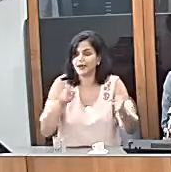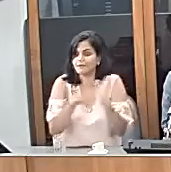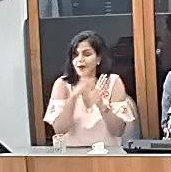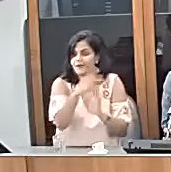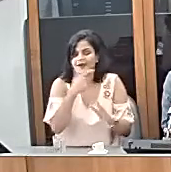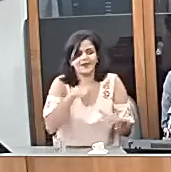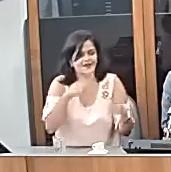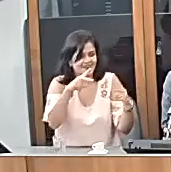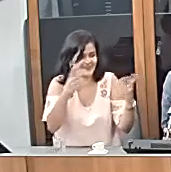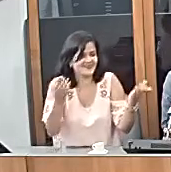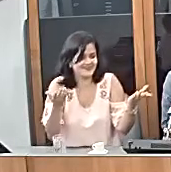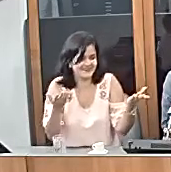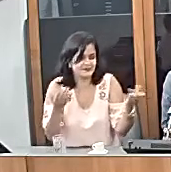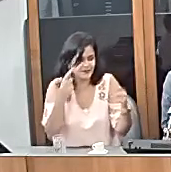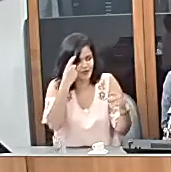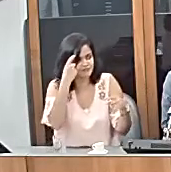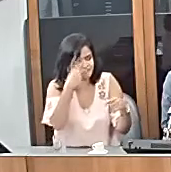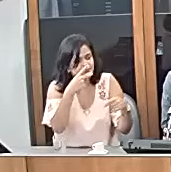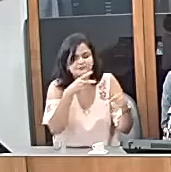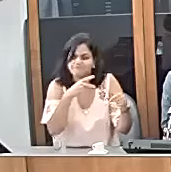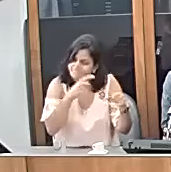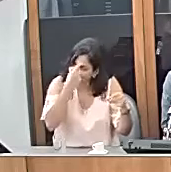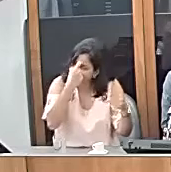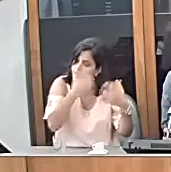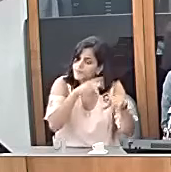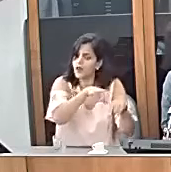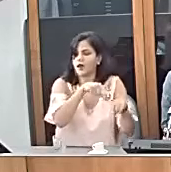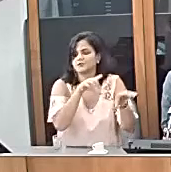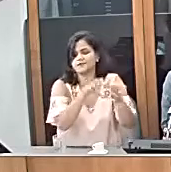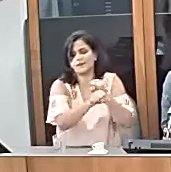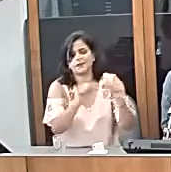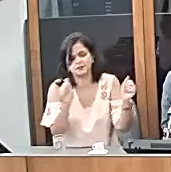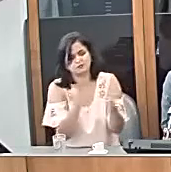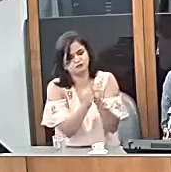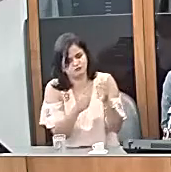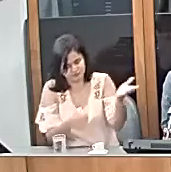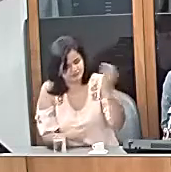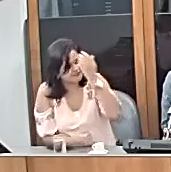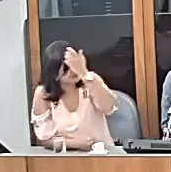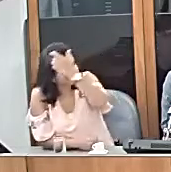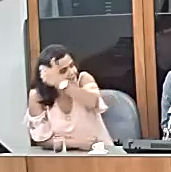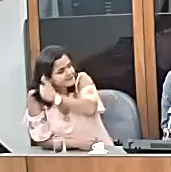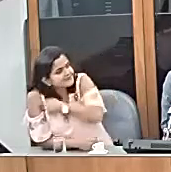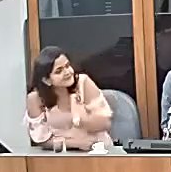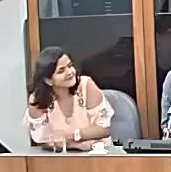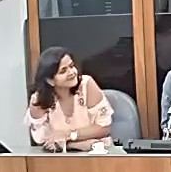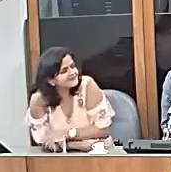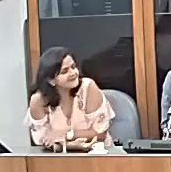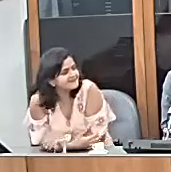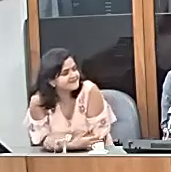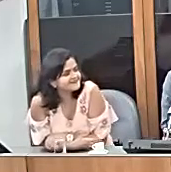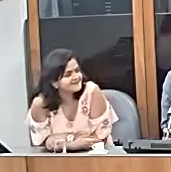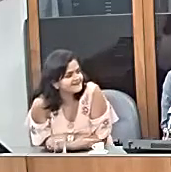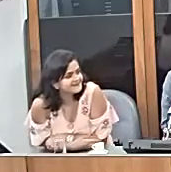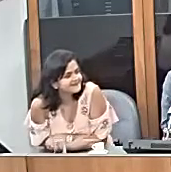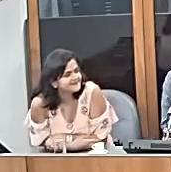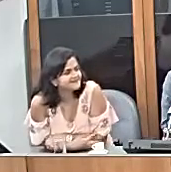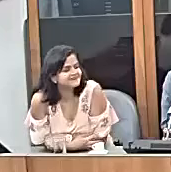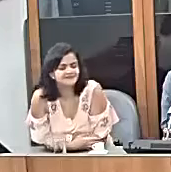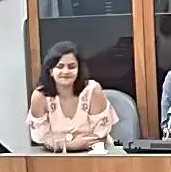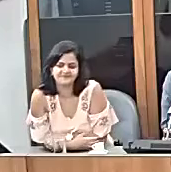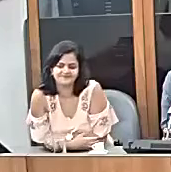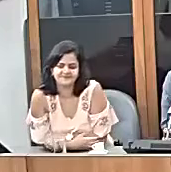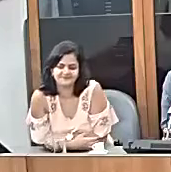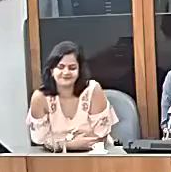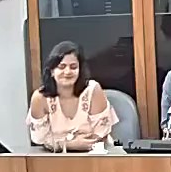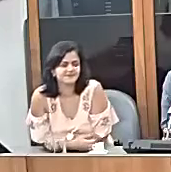questão da Libras nas séries iniciais para as crianças surdas. Então, preocupamos também com relação à questão da formação